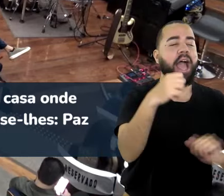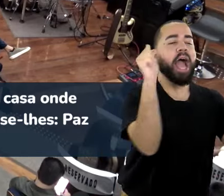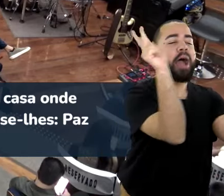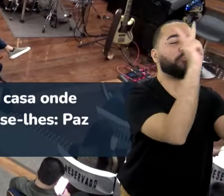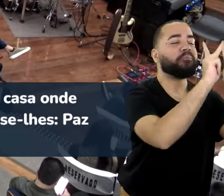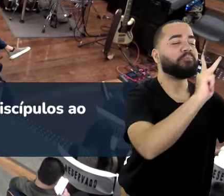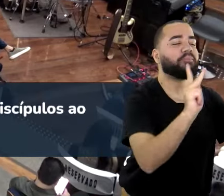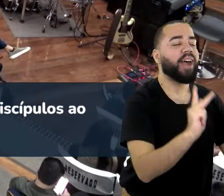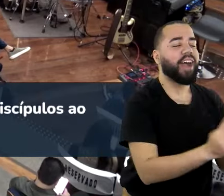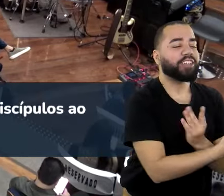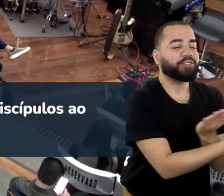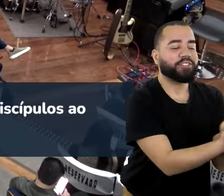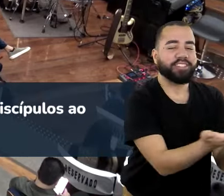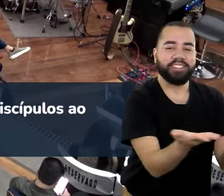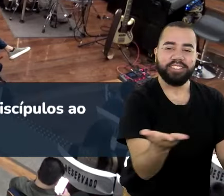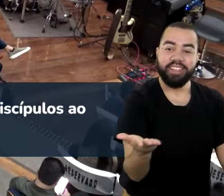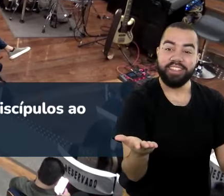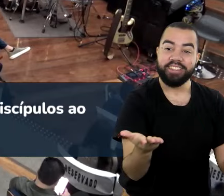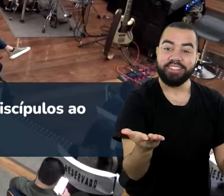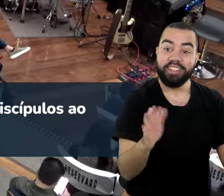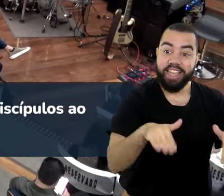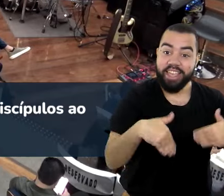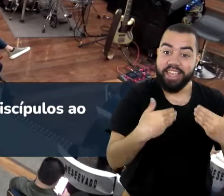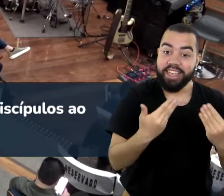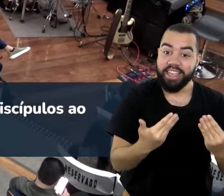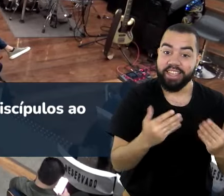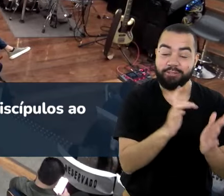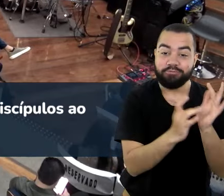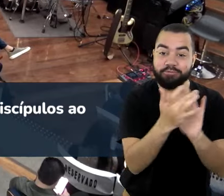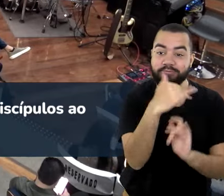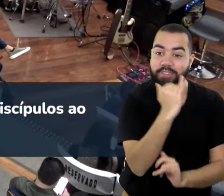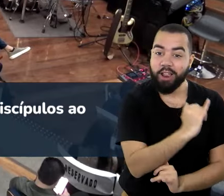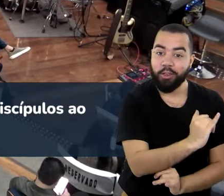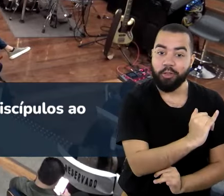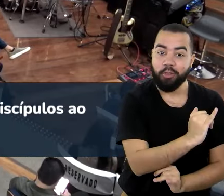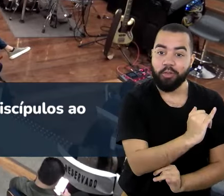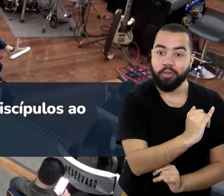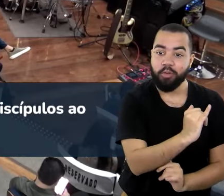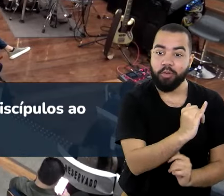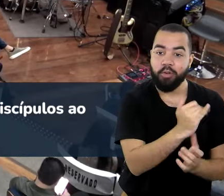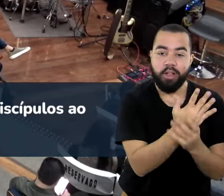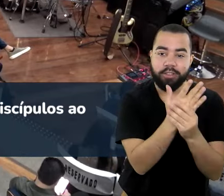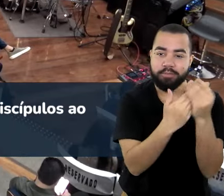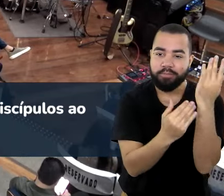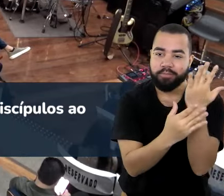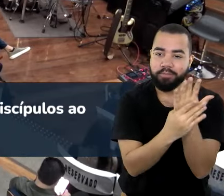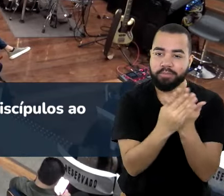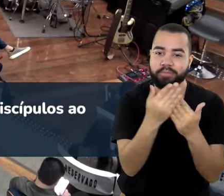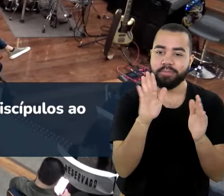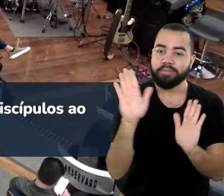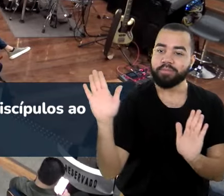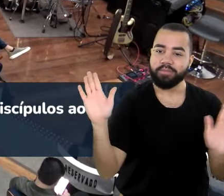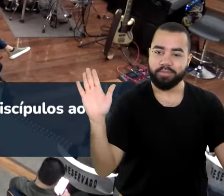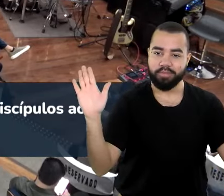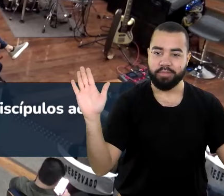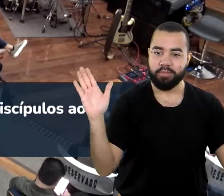Paz seja convosco. E, dizendo isto, lhe mostrou as mãos e o